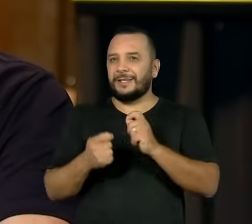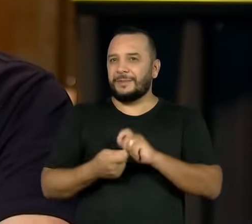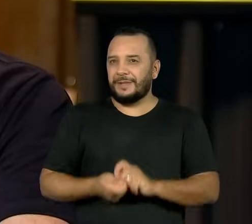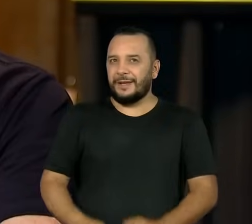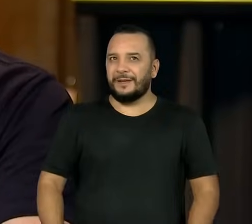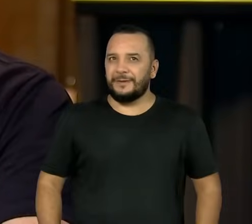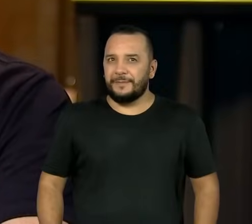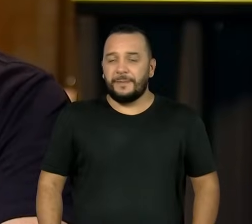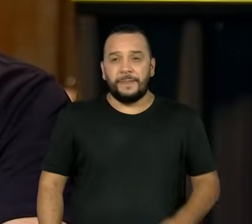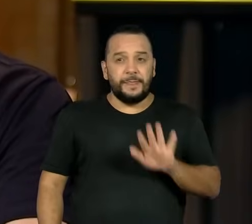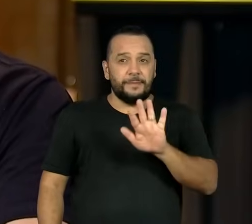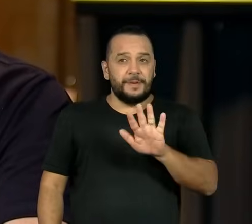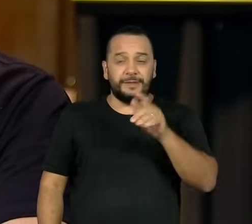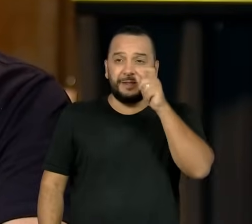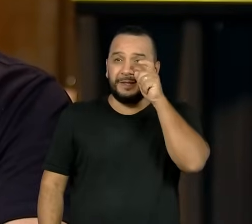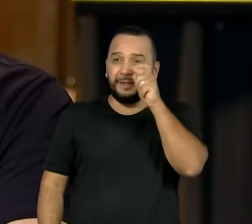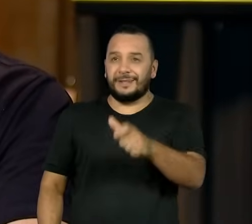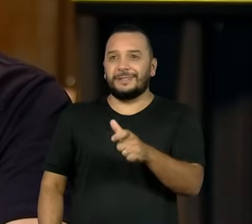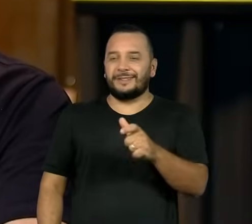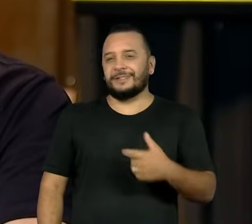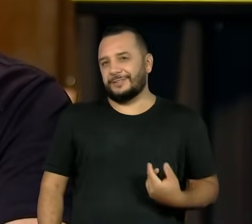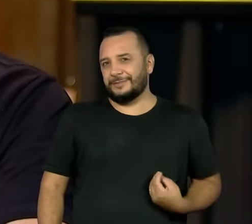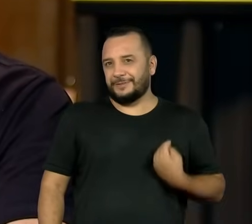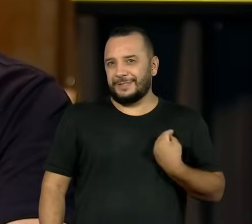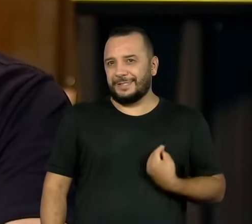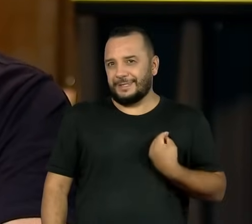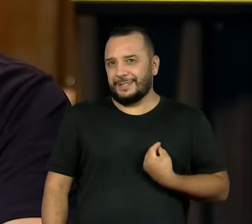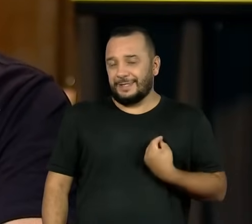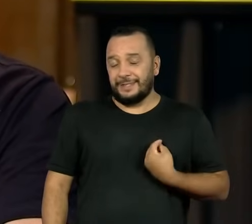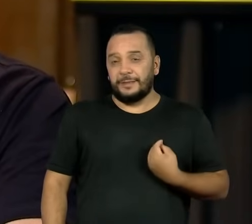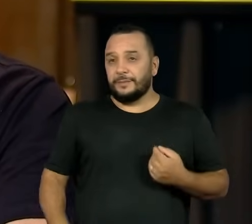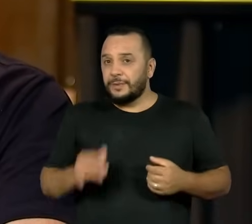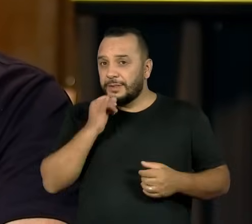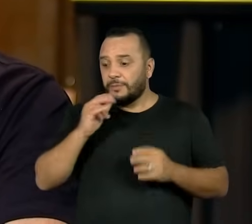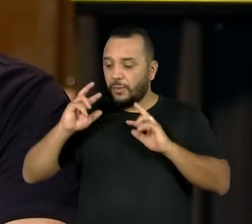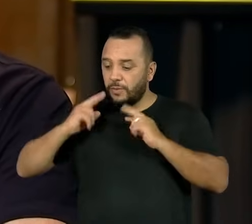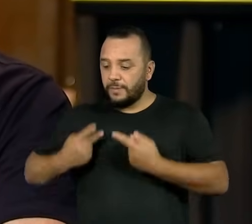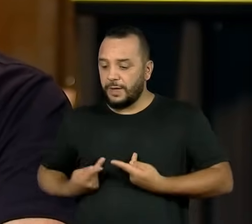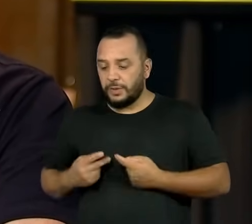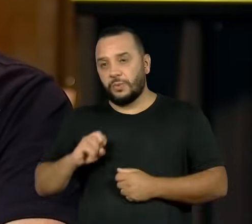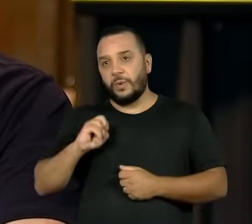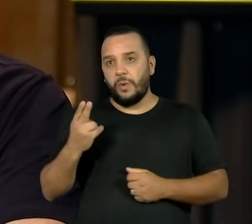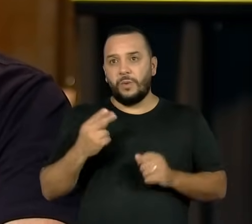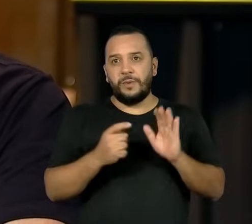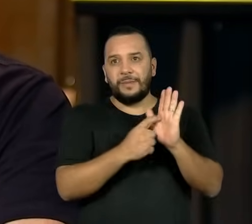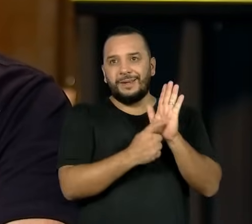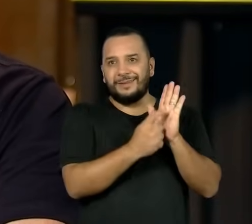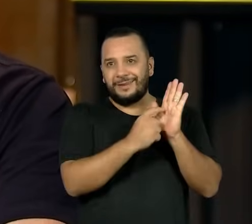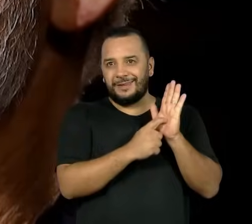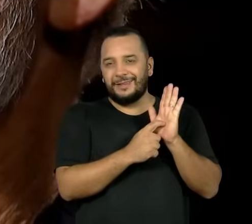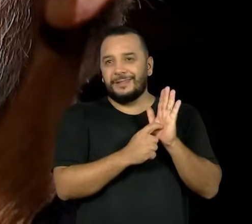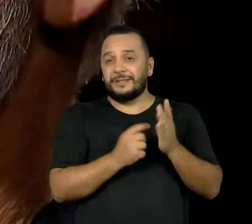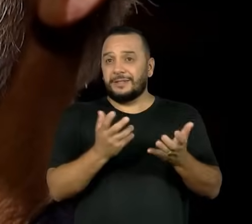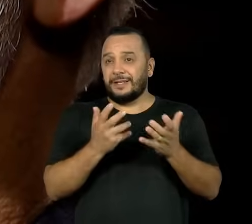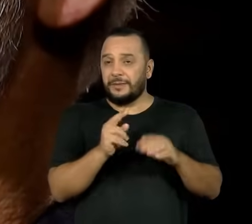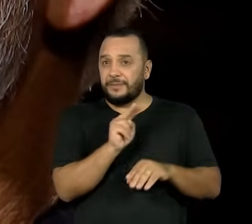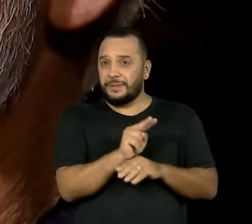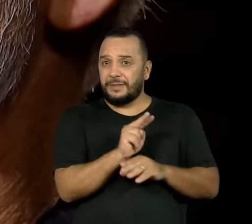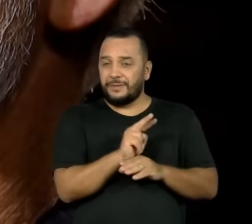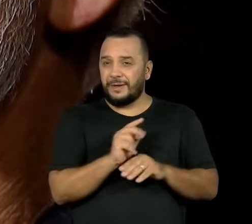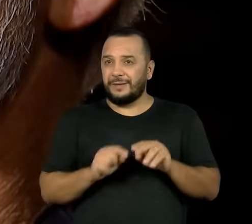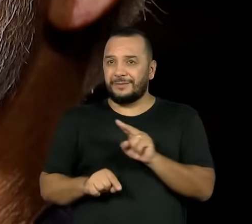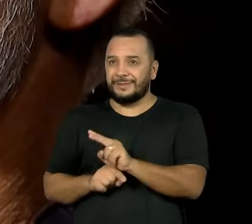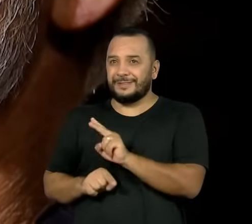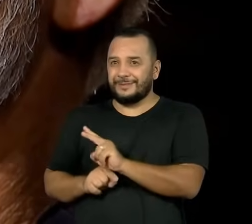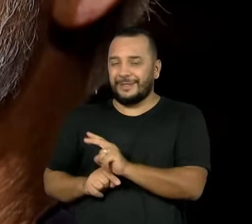Agora, o que tem de mais interessante nisso é que, independente do ser humano ou uma bactéria, a gente quer preservar ela. Se a gente